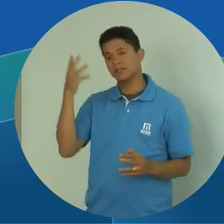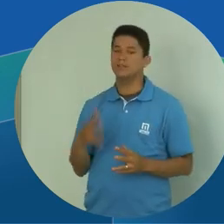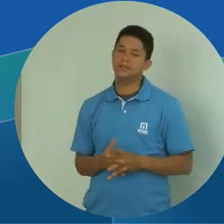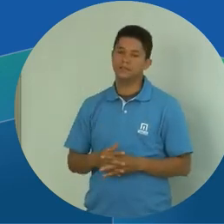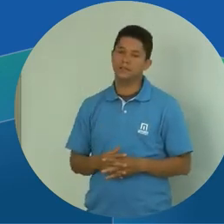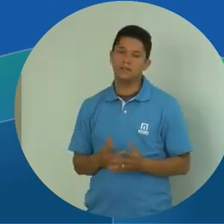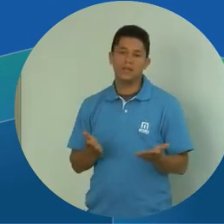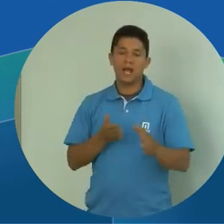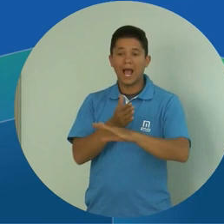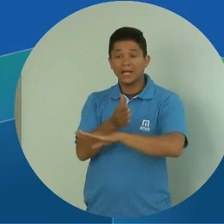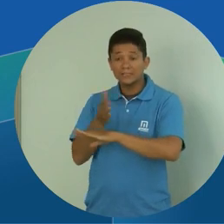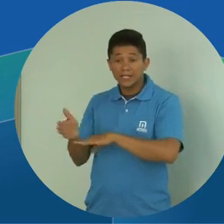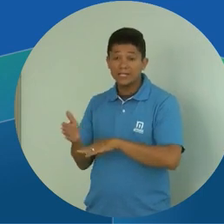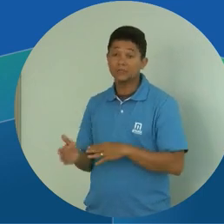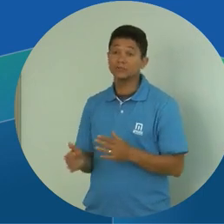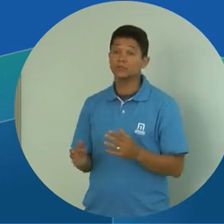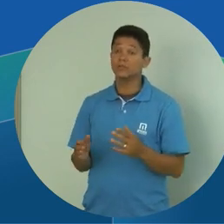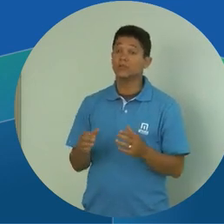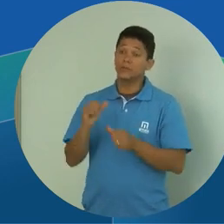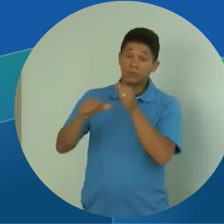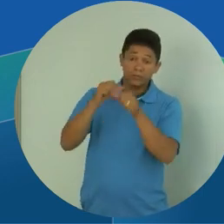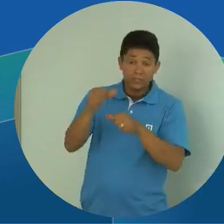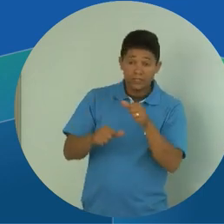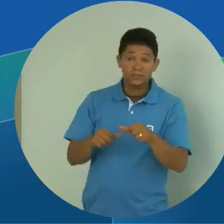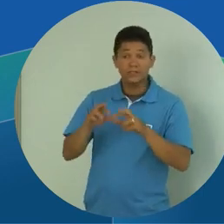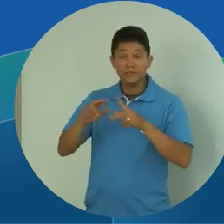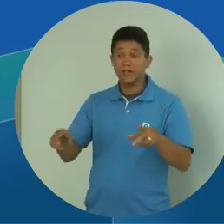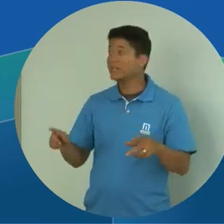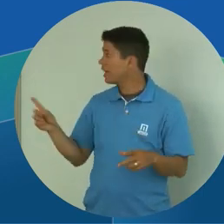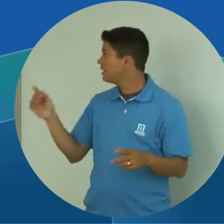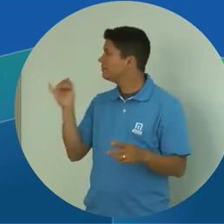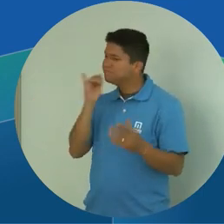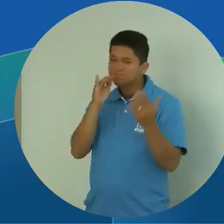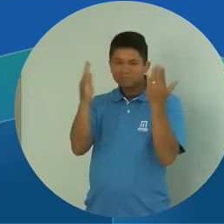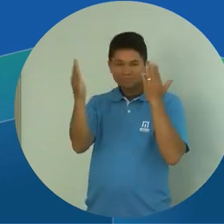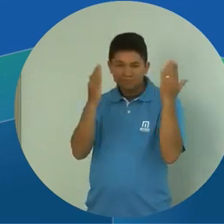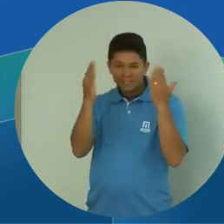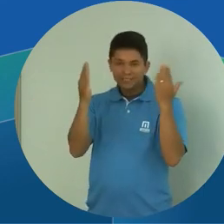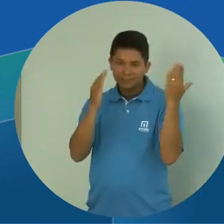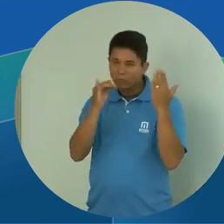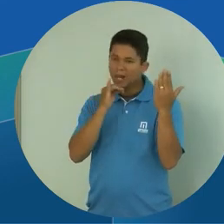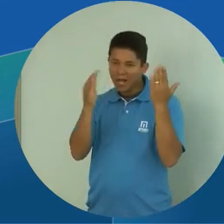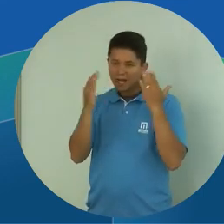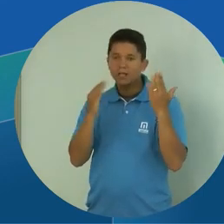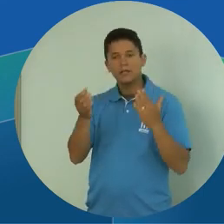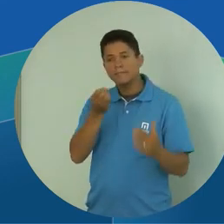acessos, cimbramentos, para você simular aqui fica muito fácil.